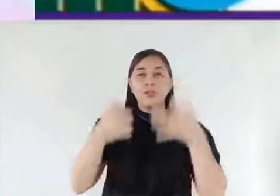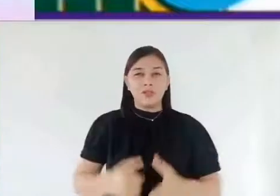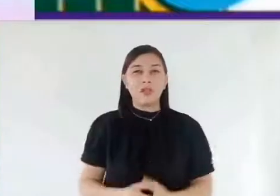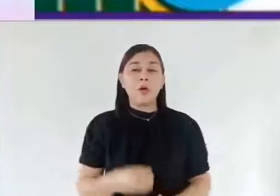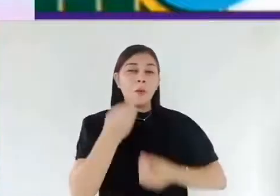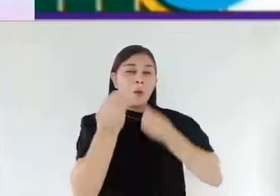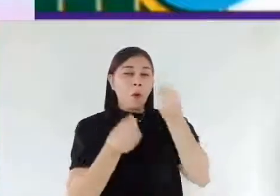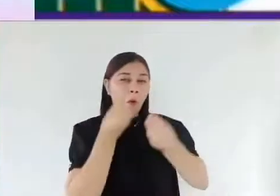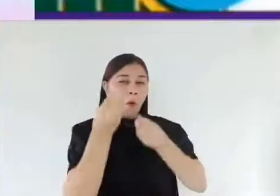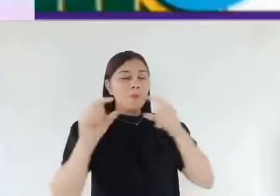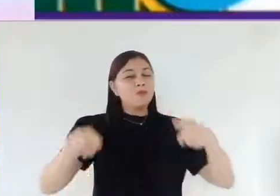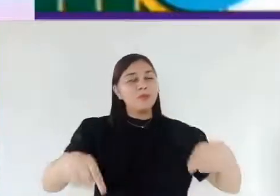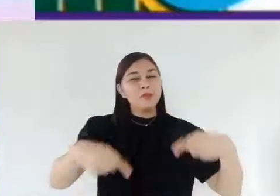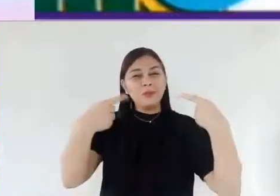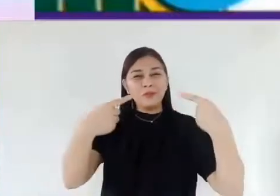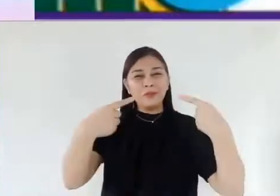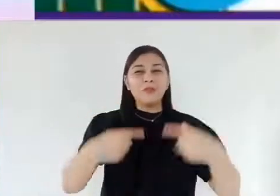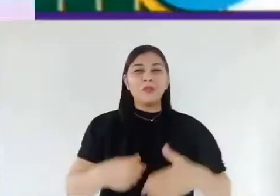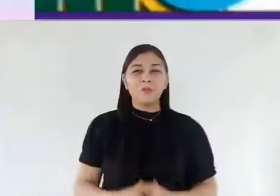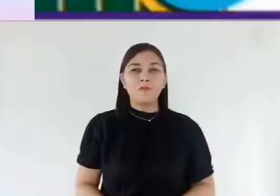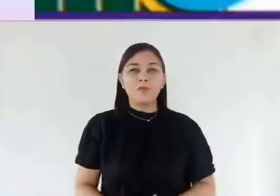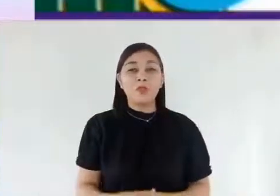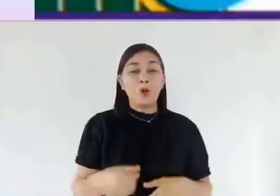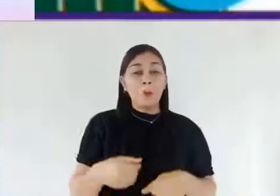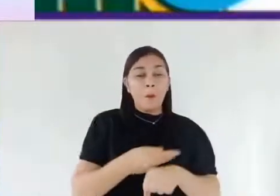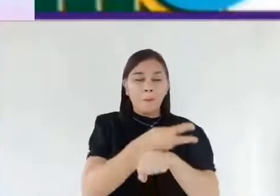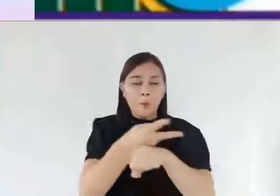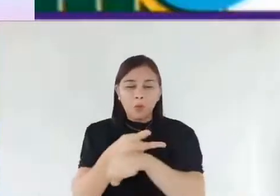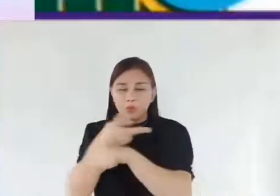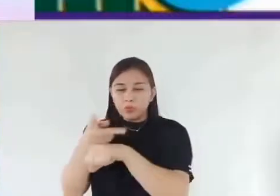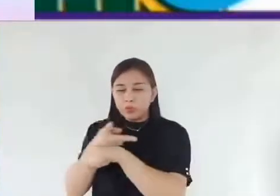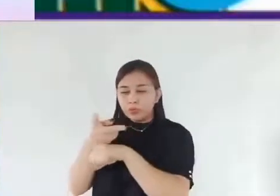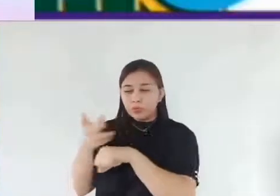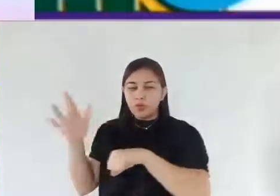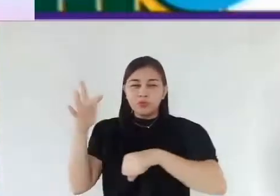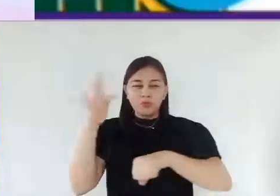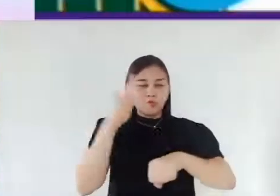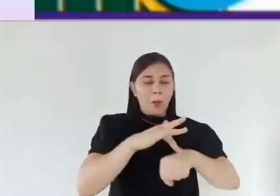como é o desafio, hein? É um caça-tesouro